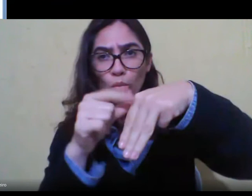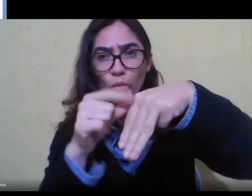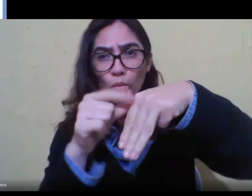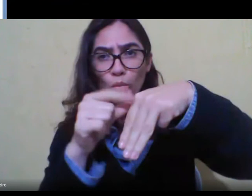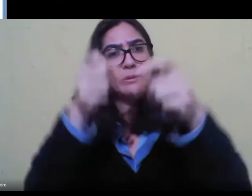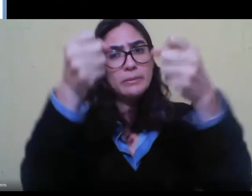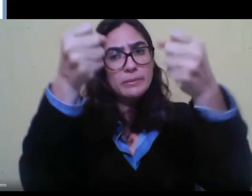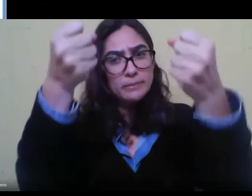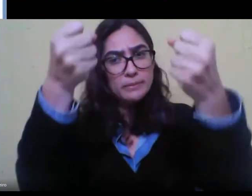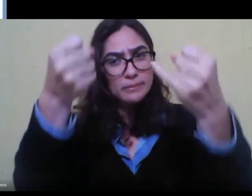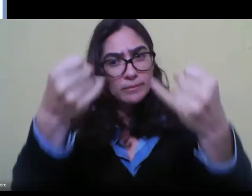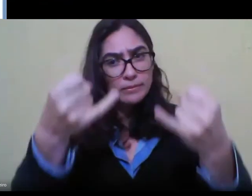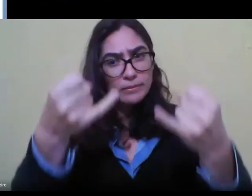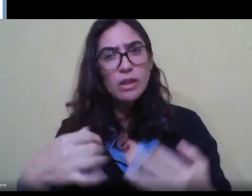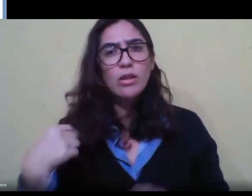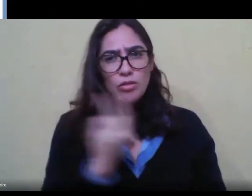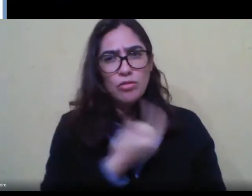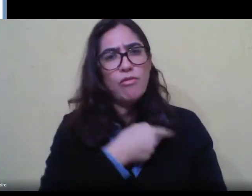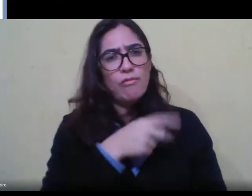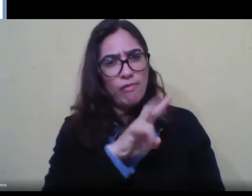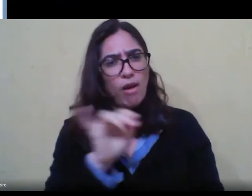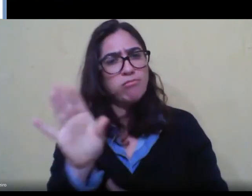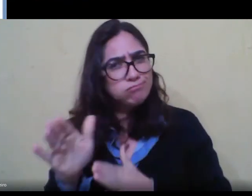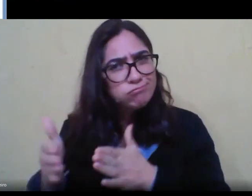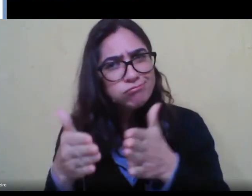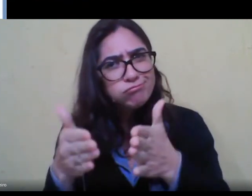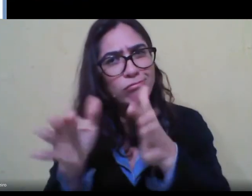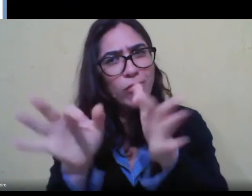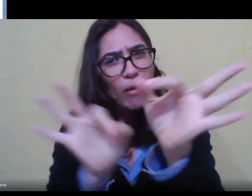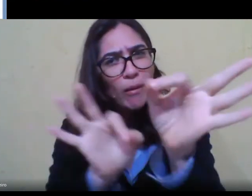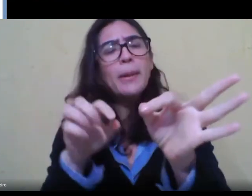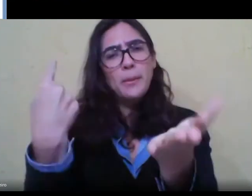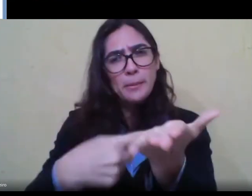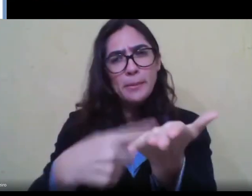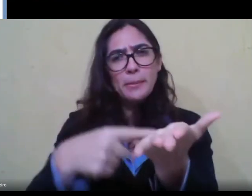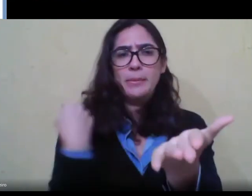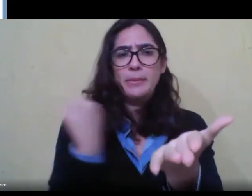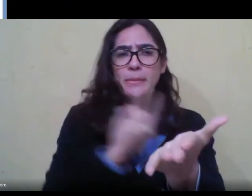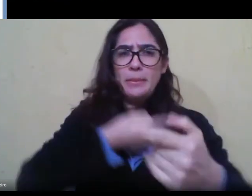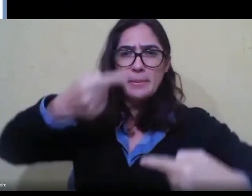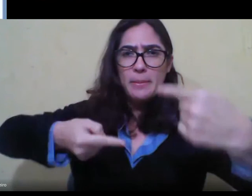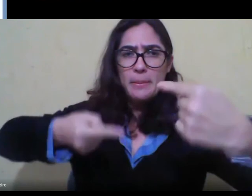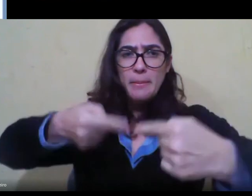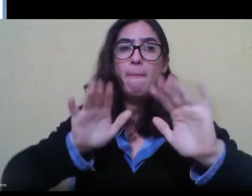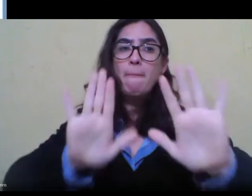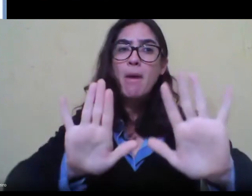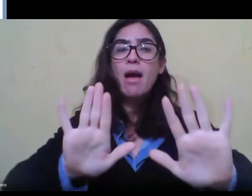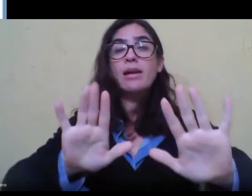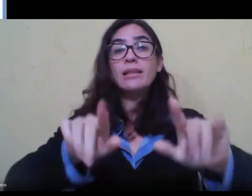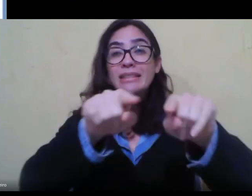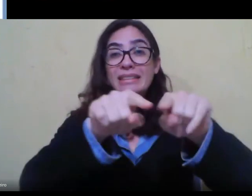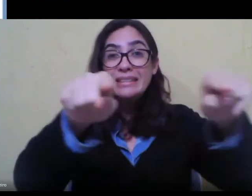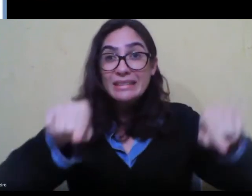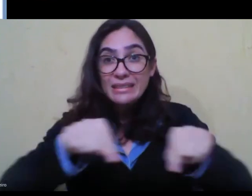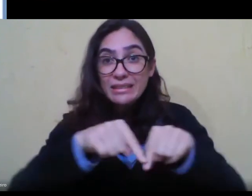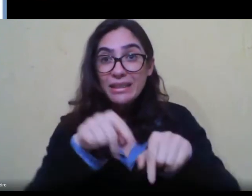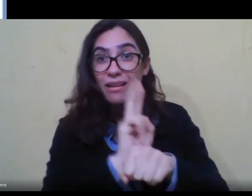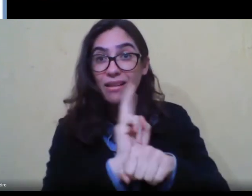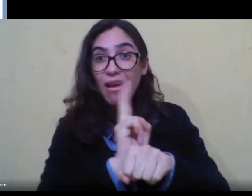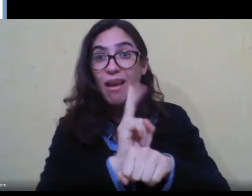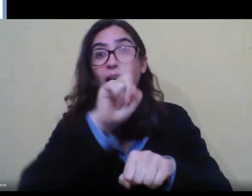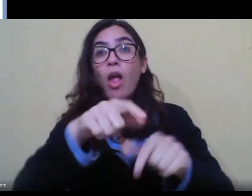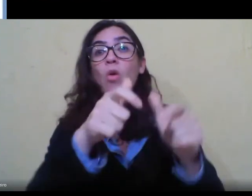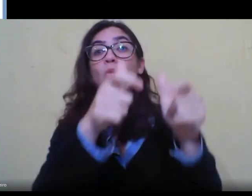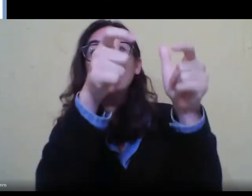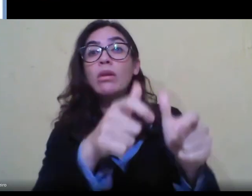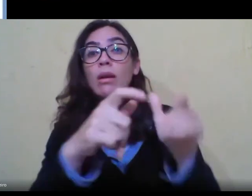é o lugar em que chegam as coisas, né? É, lógico, eu tenho recebido e-mails, mas assim, às vezes a gente não consegue responder. E o